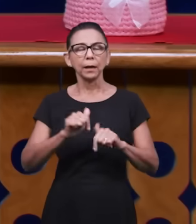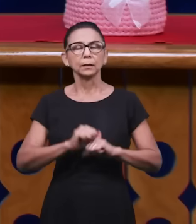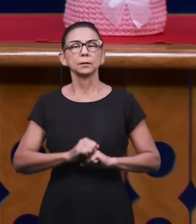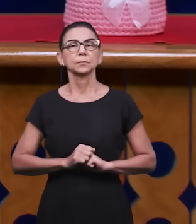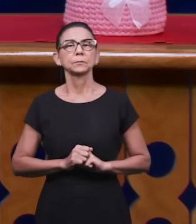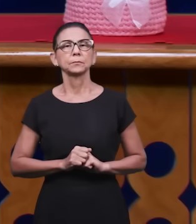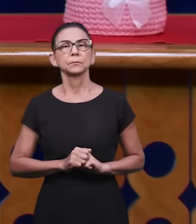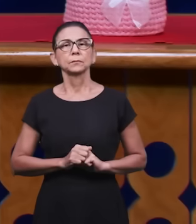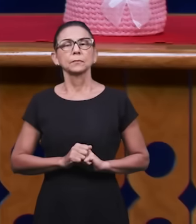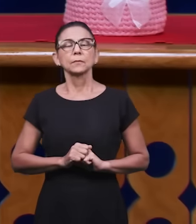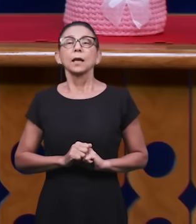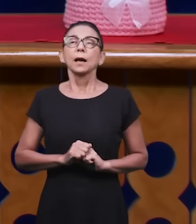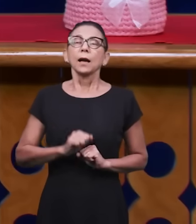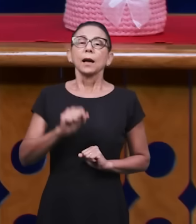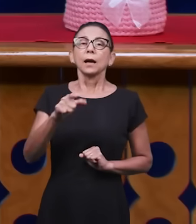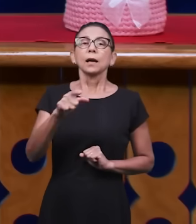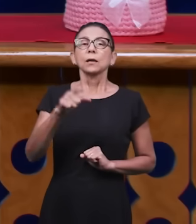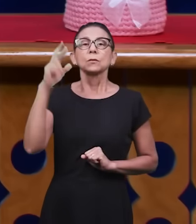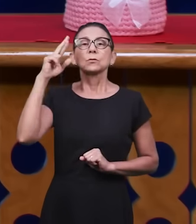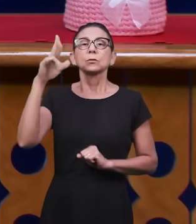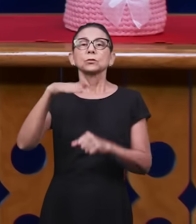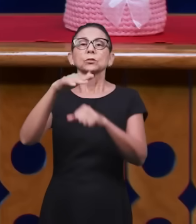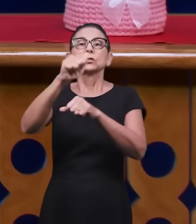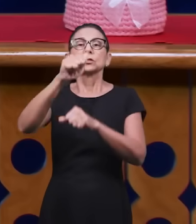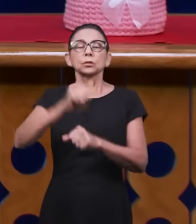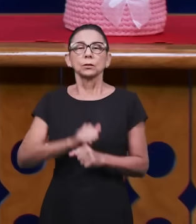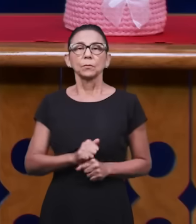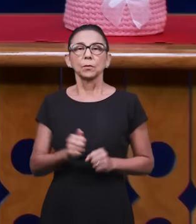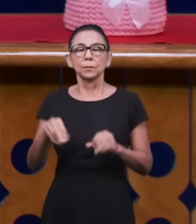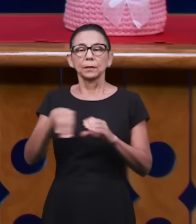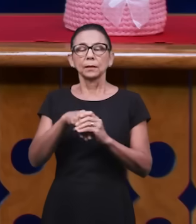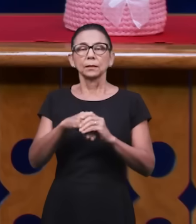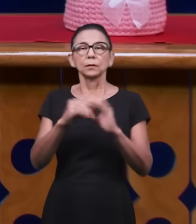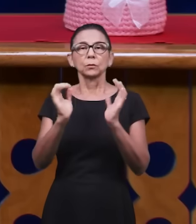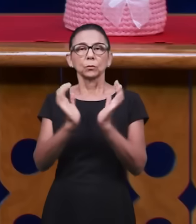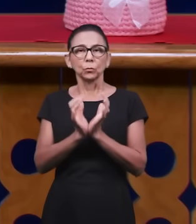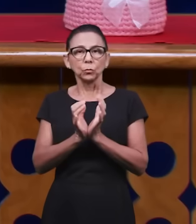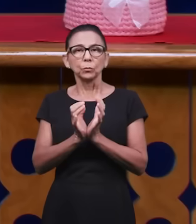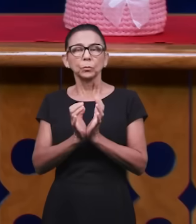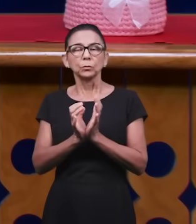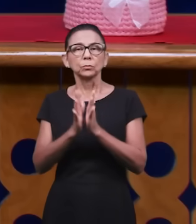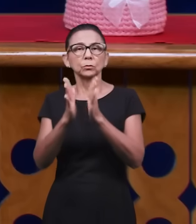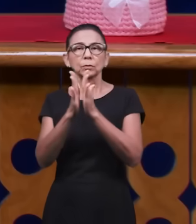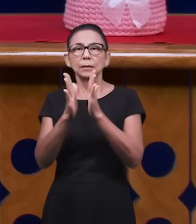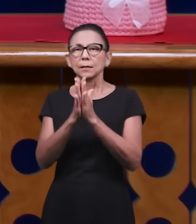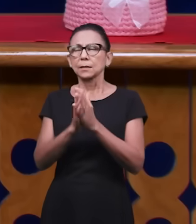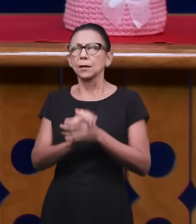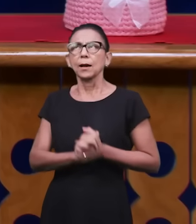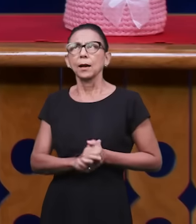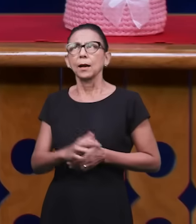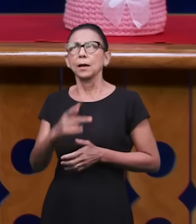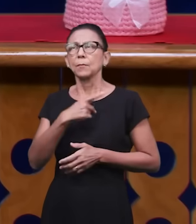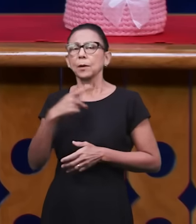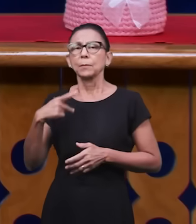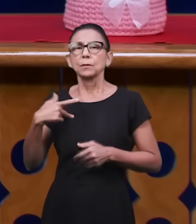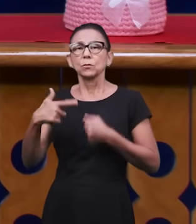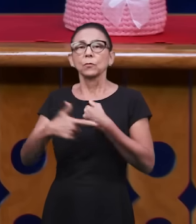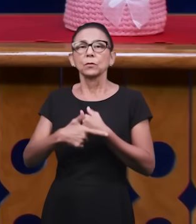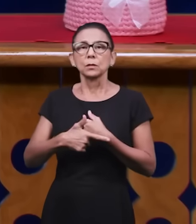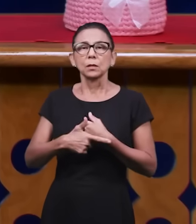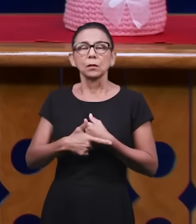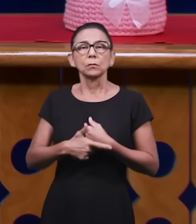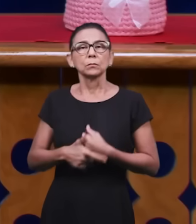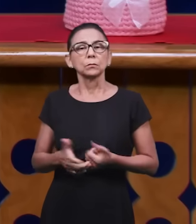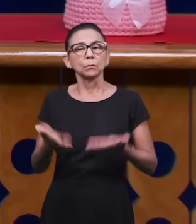levantou para ser do grupo de extensão, dê fruto com isso. Ele te levantou para ser pastor, dê fruto com isso. Pastor, eu fico simplesmente